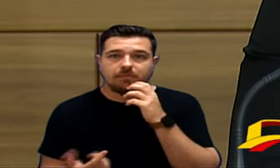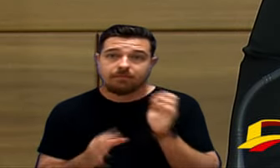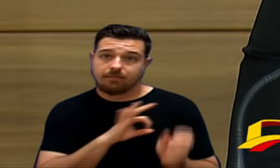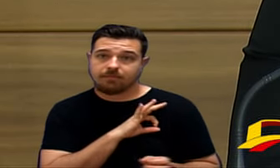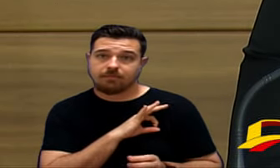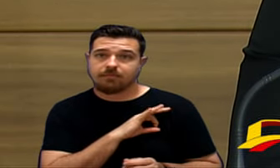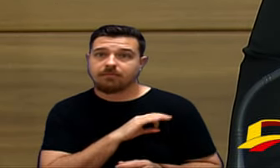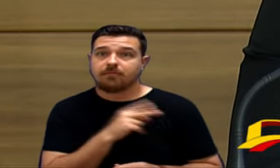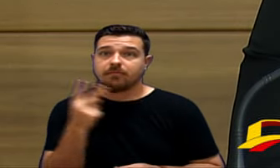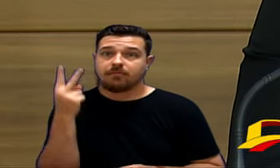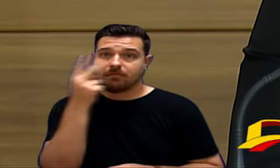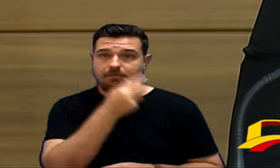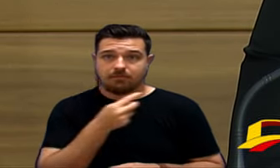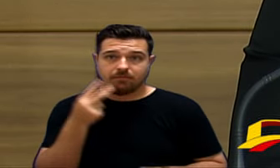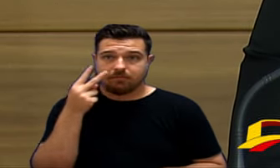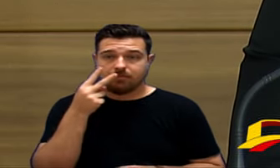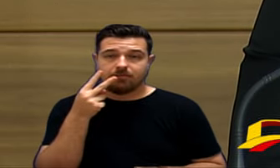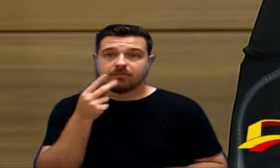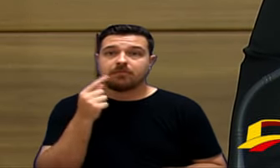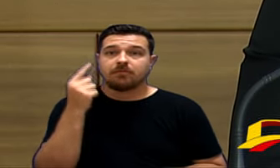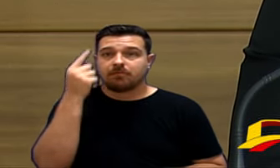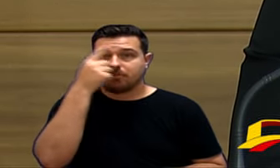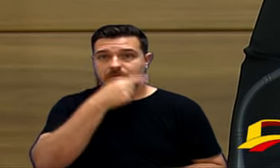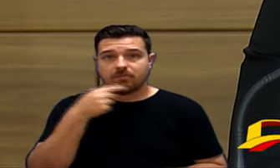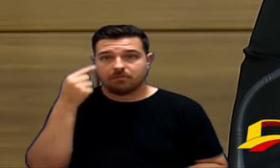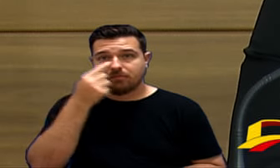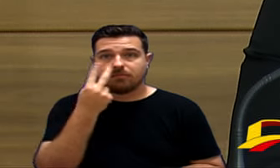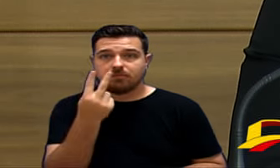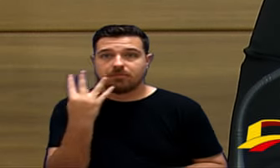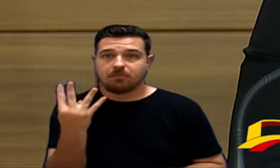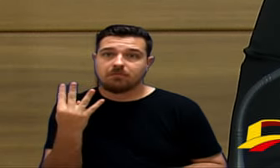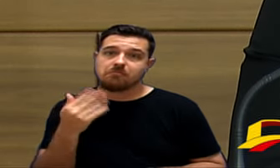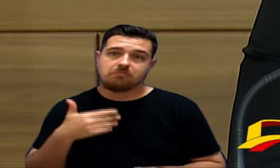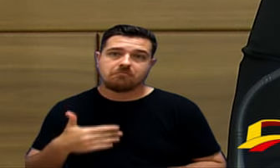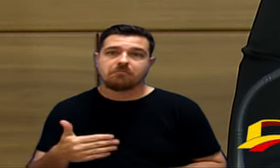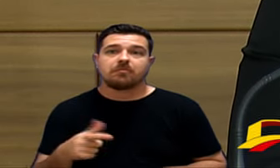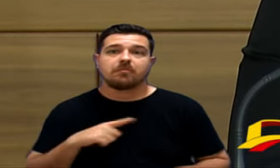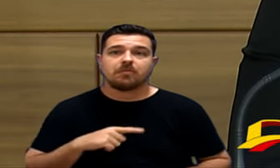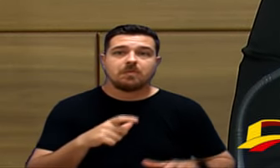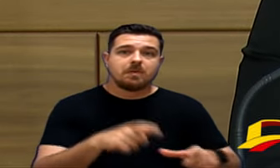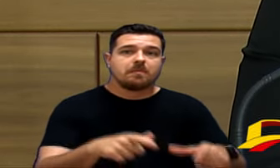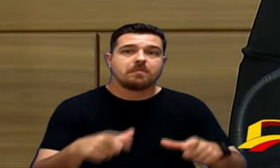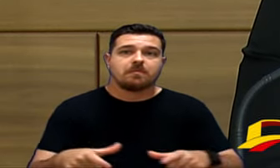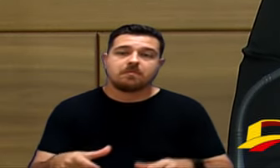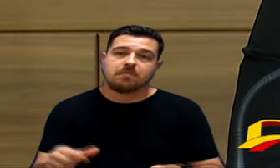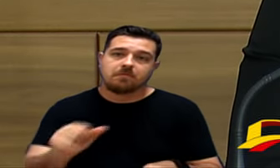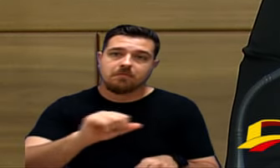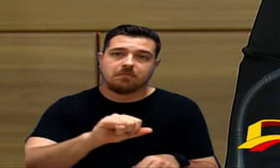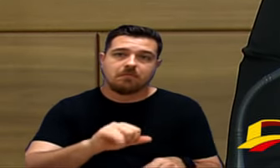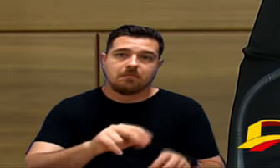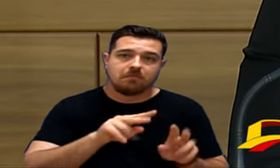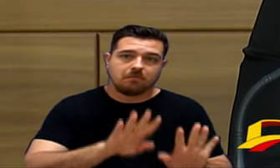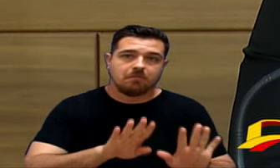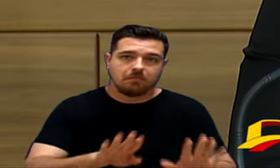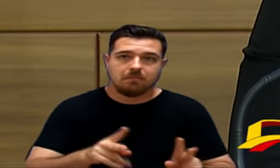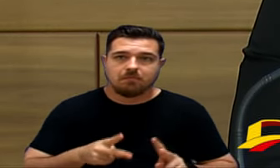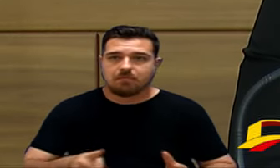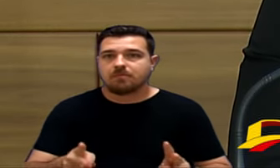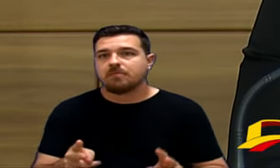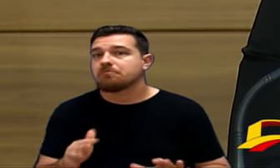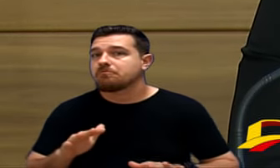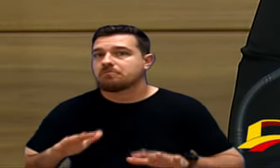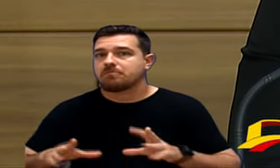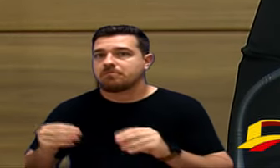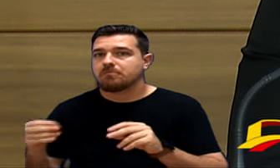ela funciona 24 horas Existem os postos fixos a guarda civil municipal né a parte interna que o agente ali acaba não